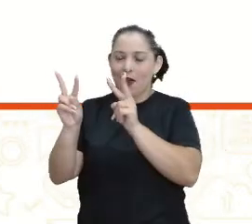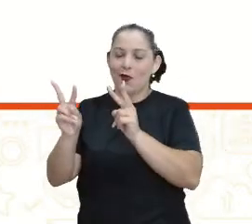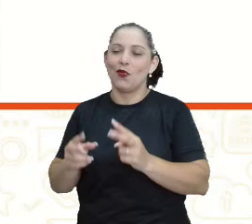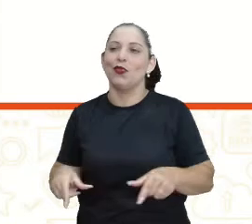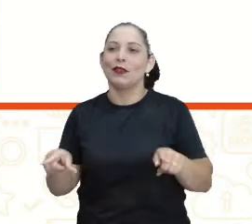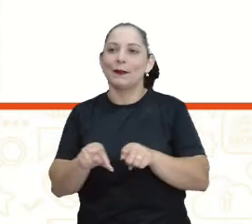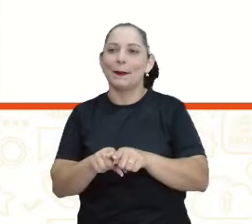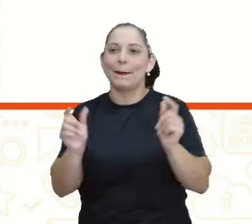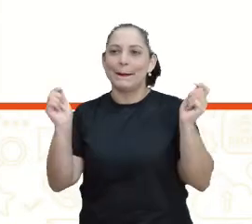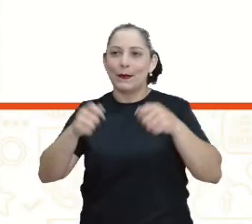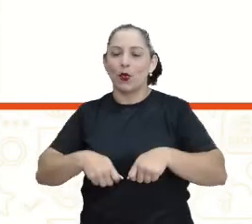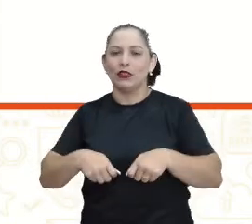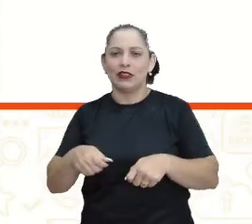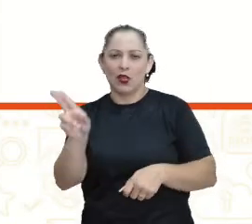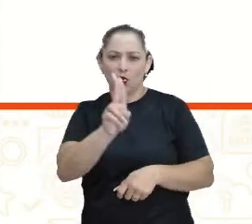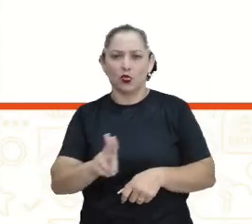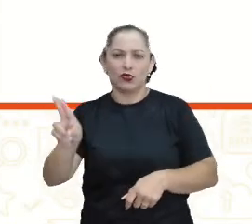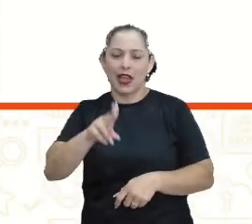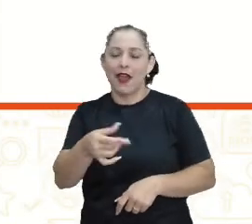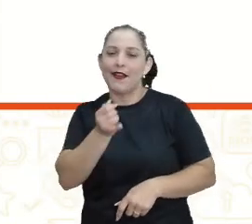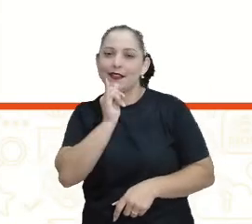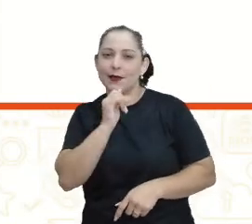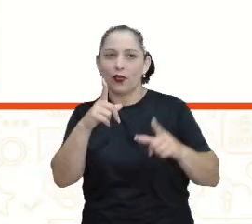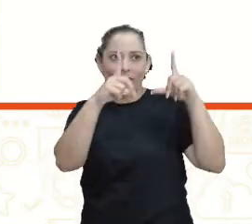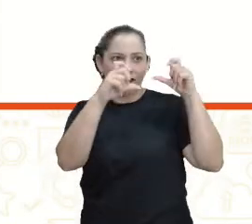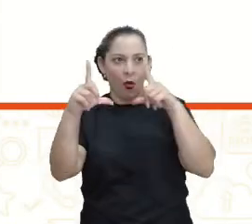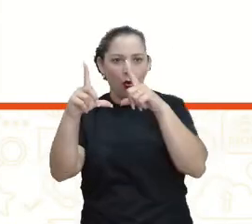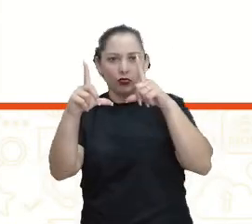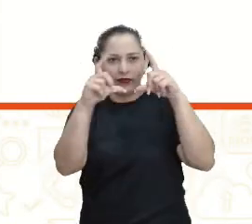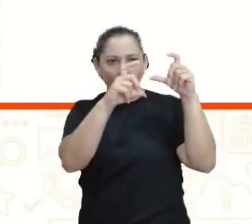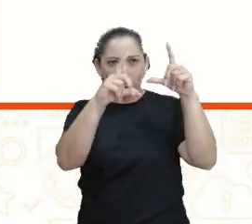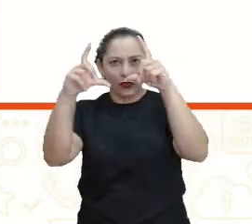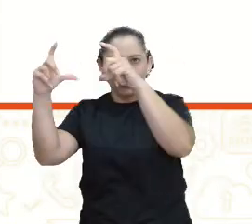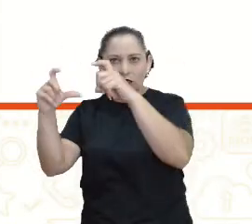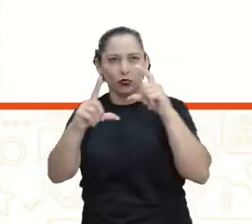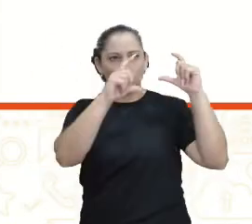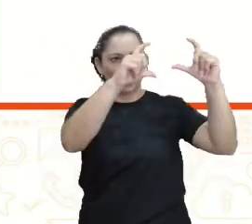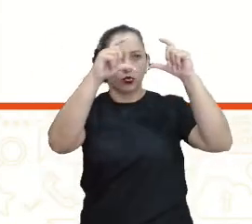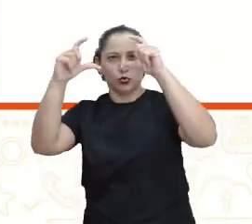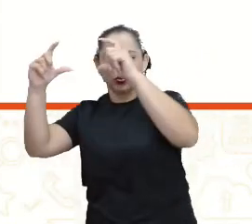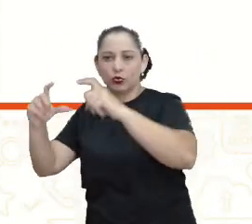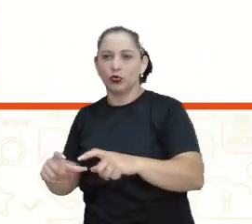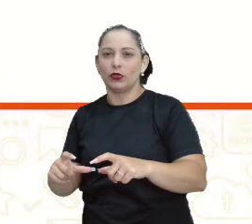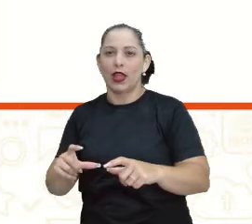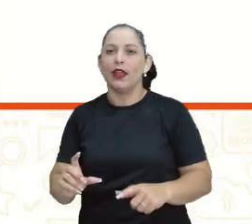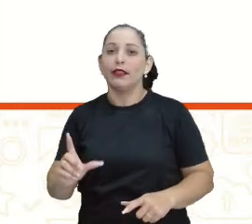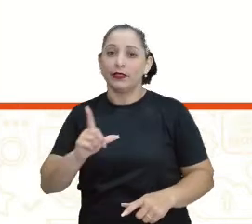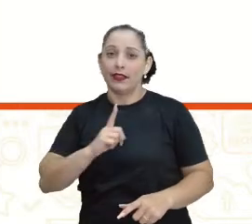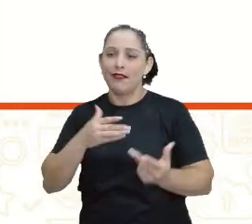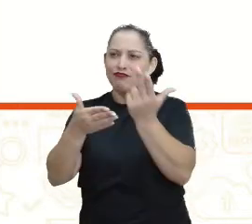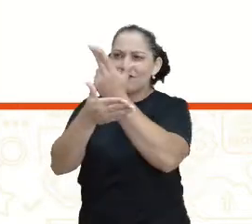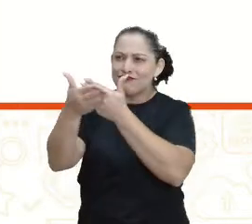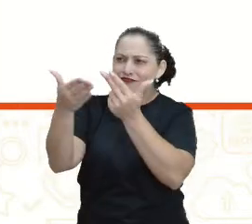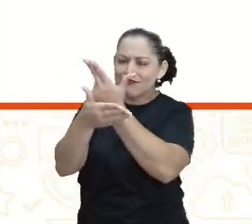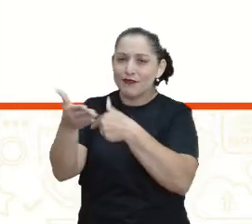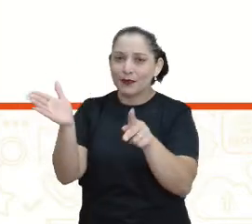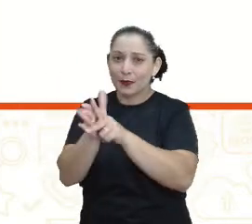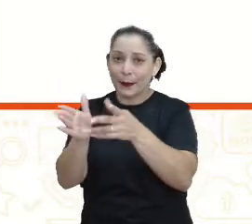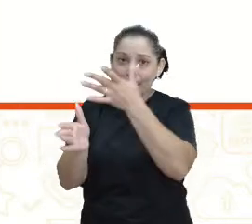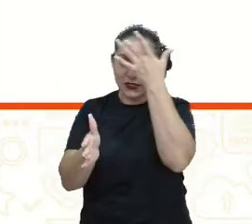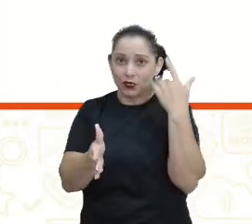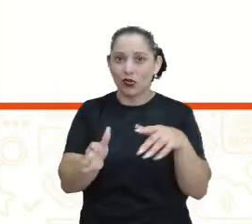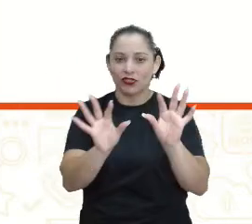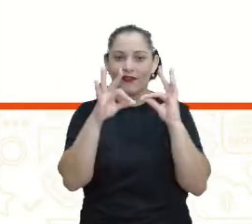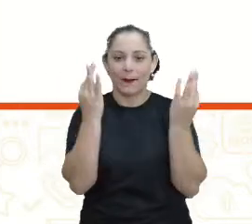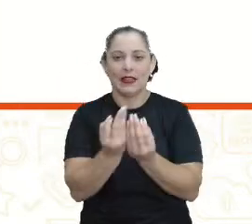pode utilizar as imagens dos coleguinhas de sala de aula. Na família pode ser utilizado as imagens dos membros da